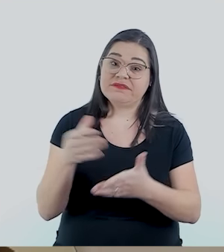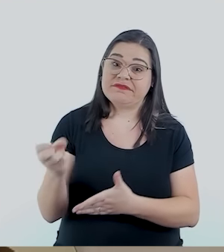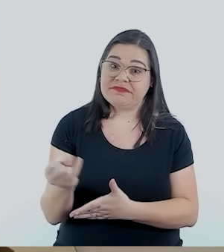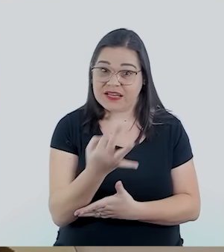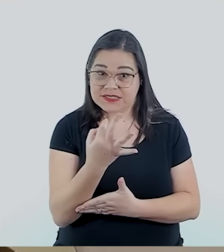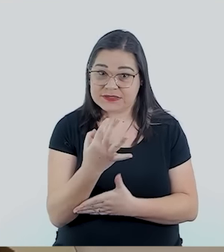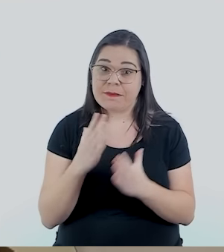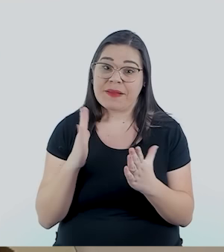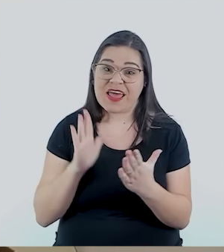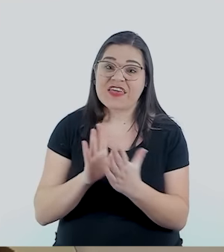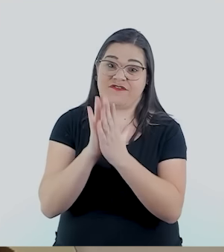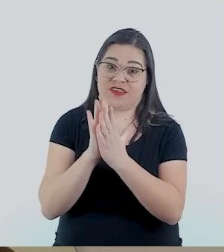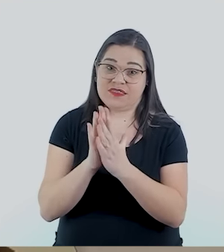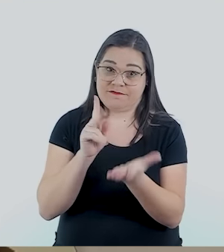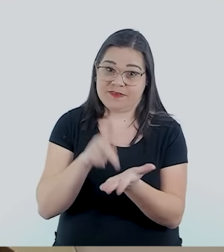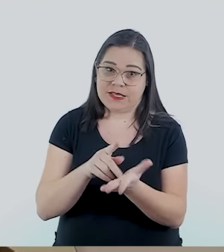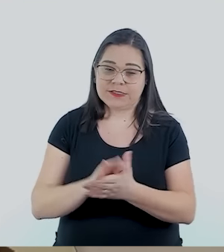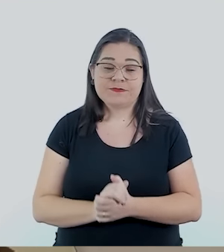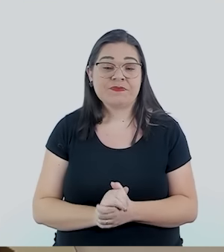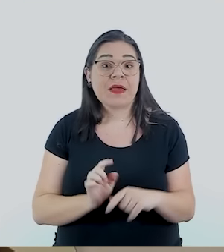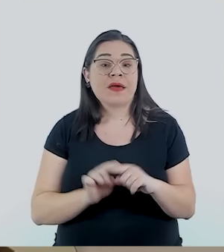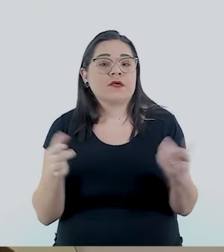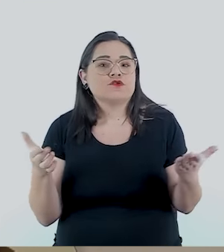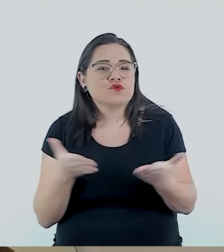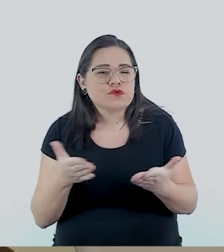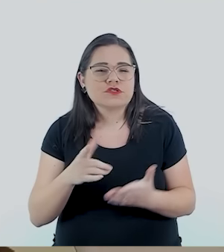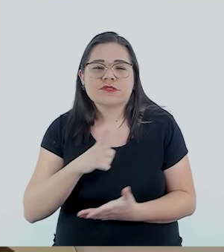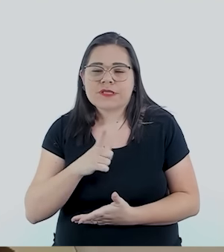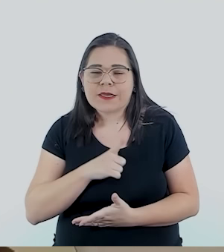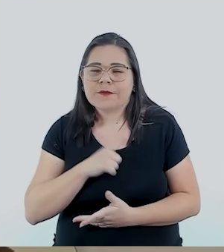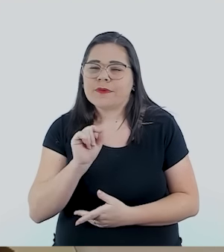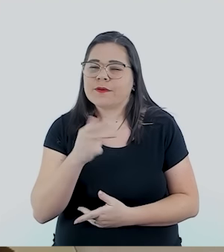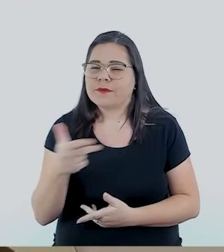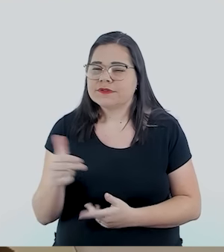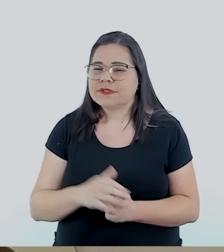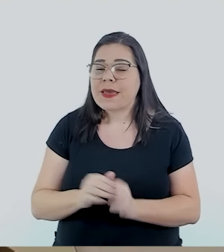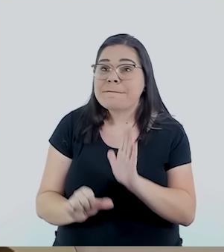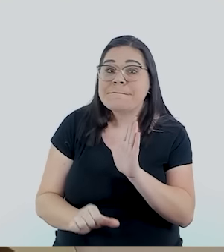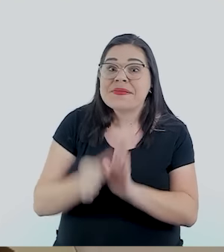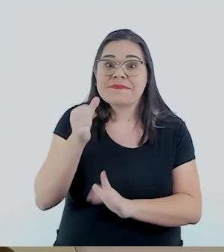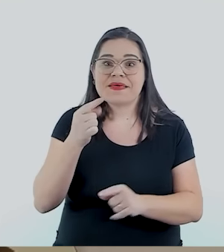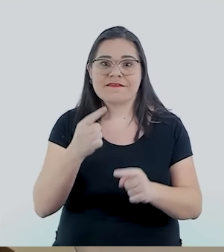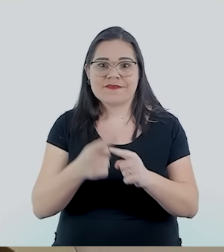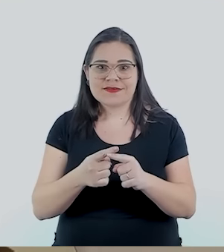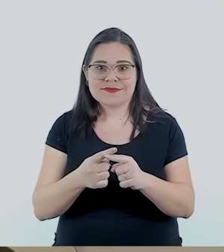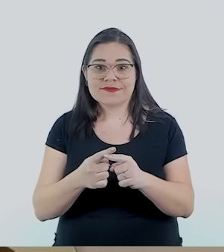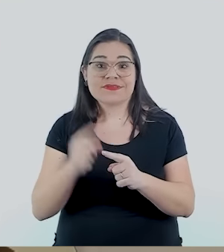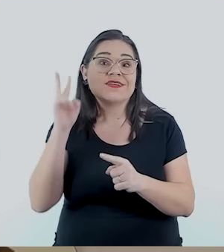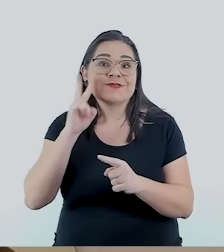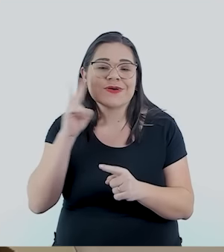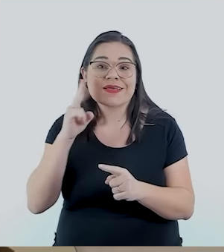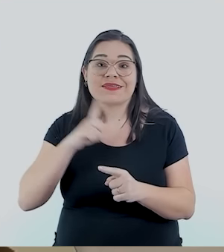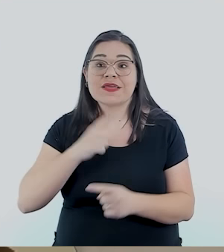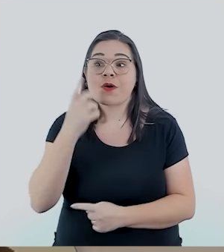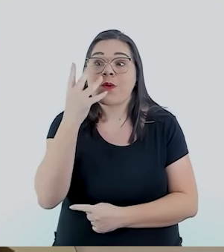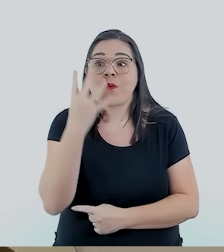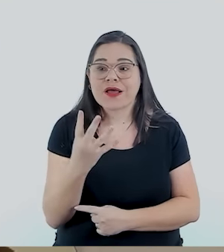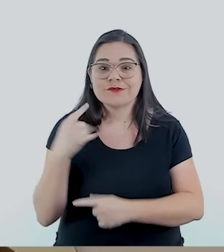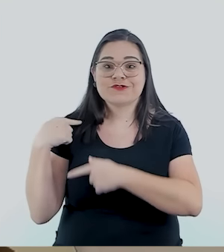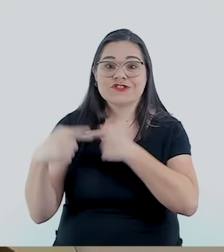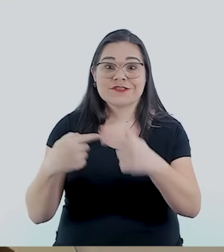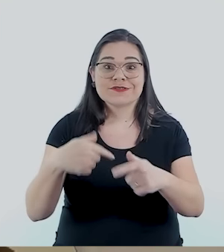fato um fato que é inegável é que a primeira vez na história que a gente tem pelo menos quatro gerações trabalhando na mesma